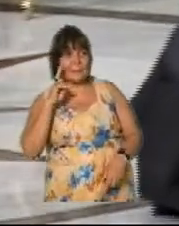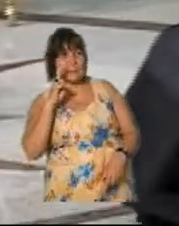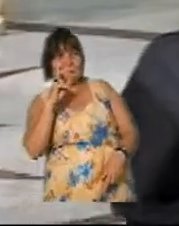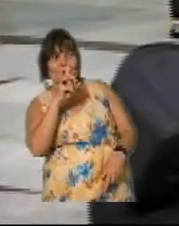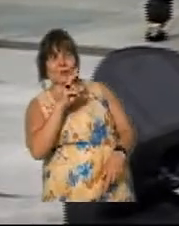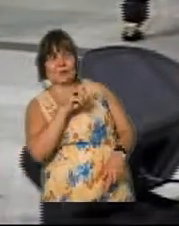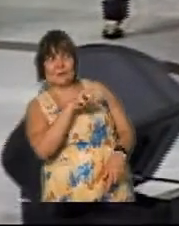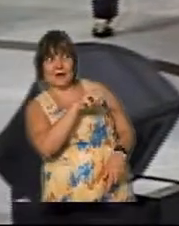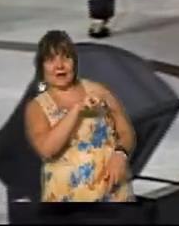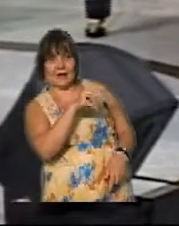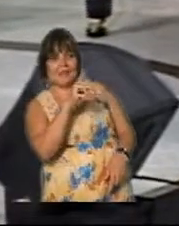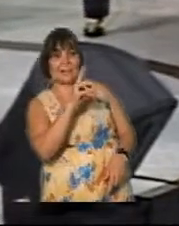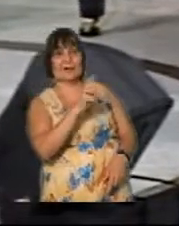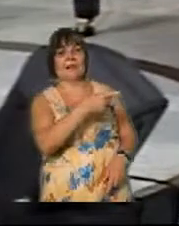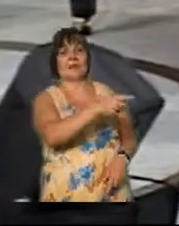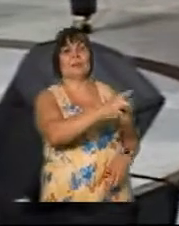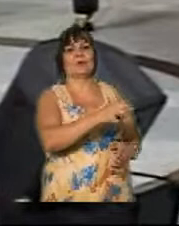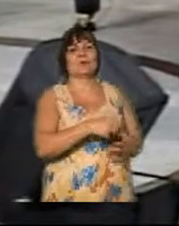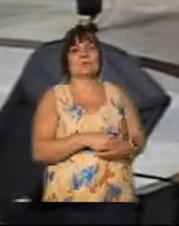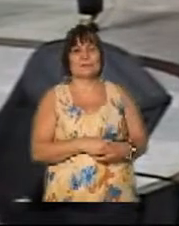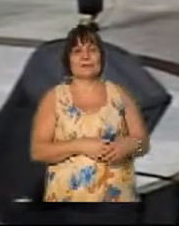quando ele viu o filho lá na frente,